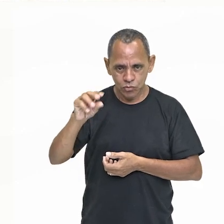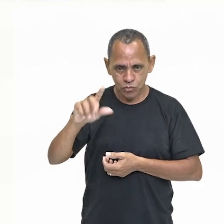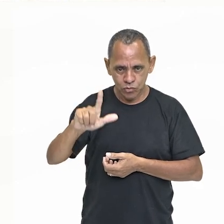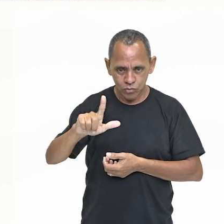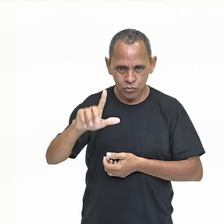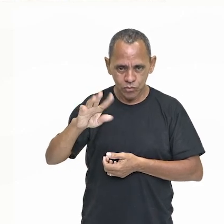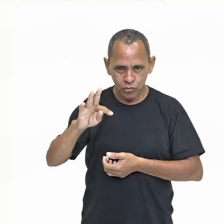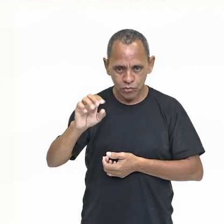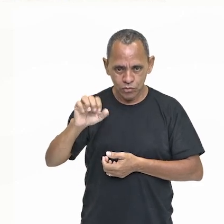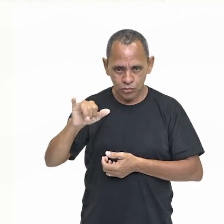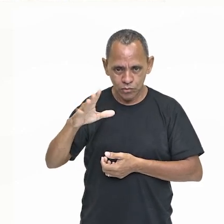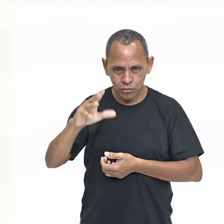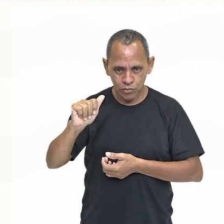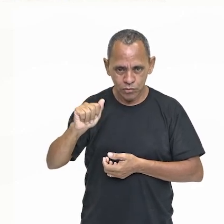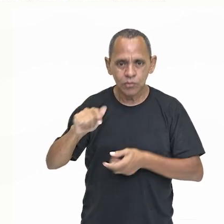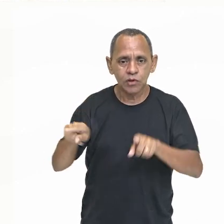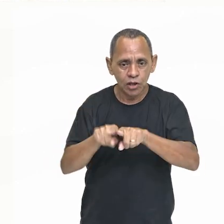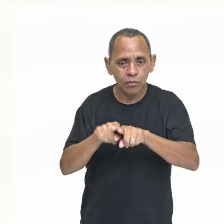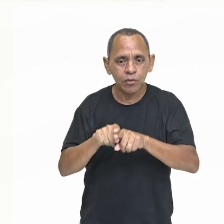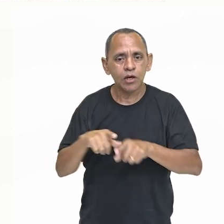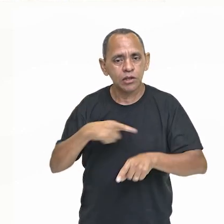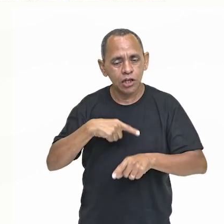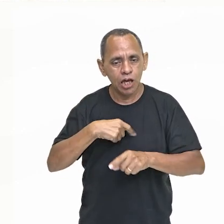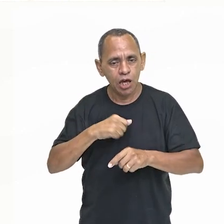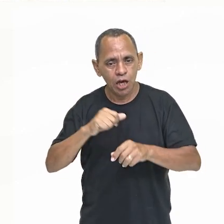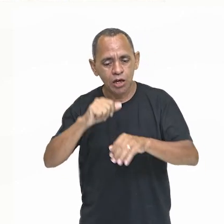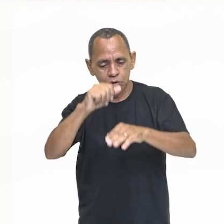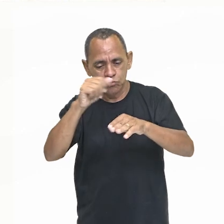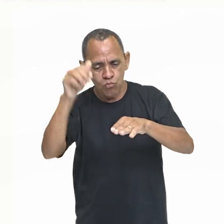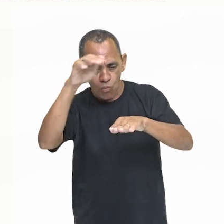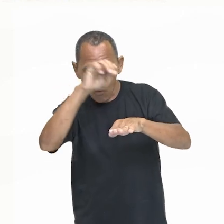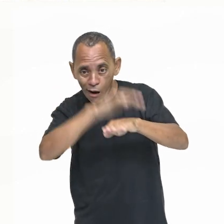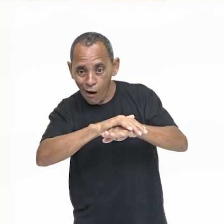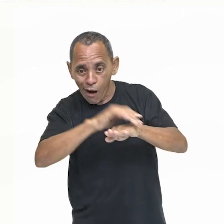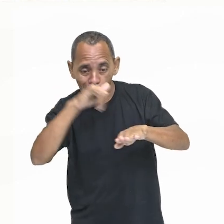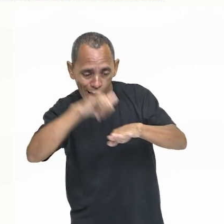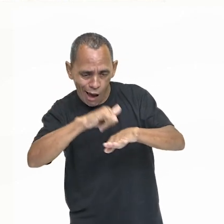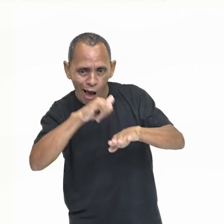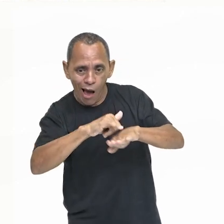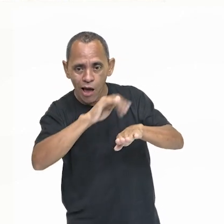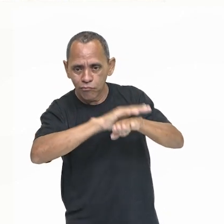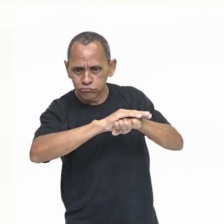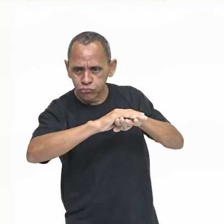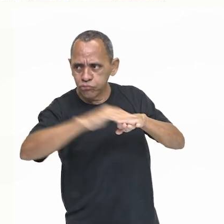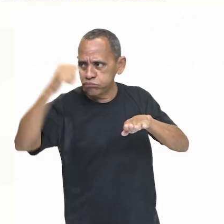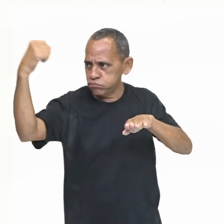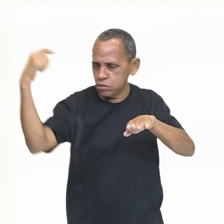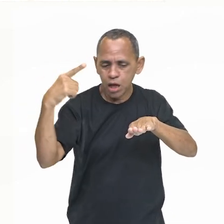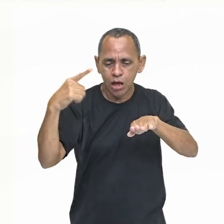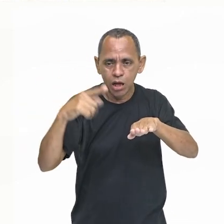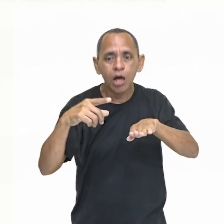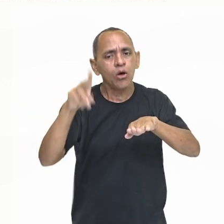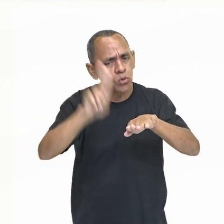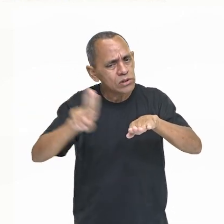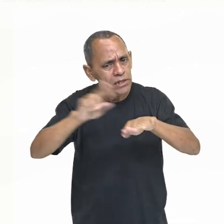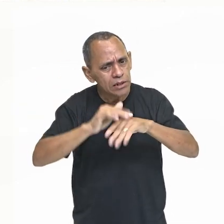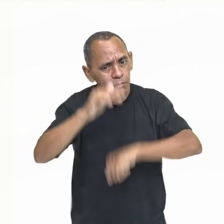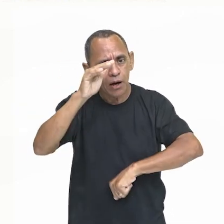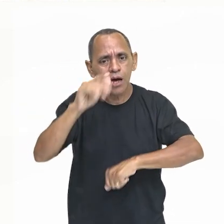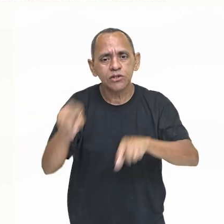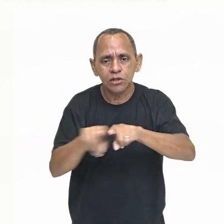vocês olharem aí pelas cidades, agora está sendo muito utilizada a energia